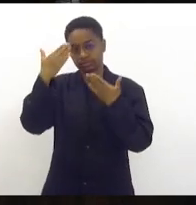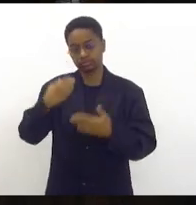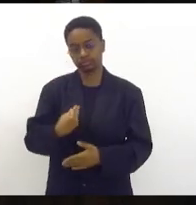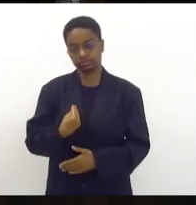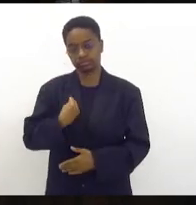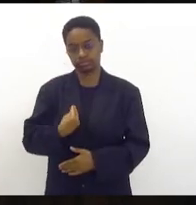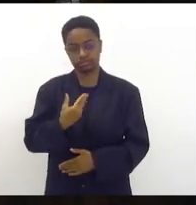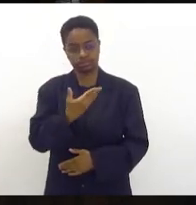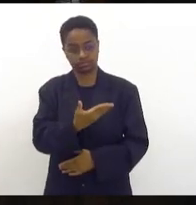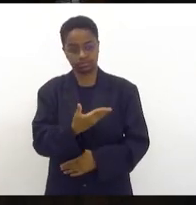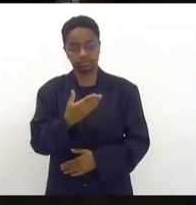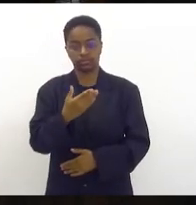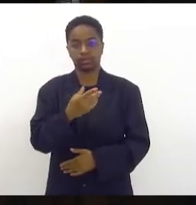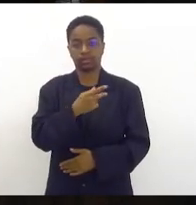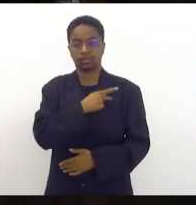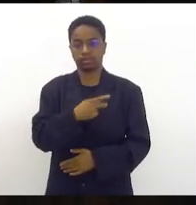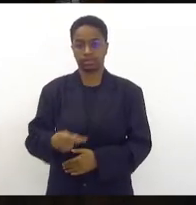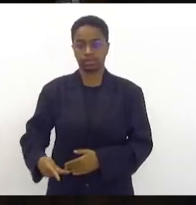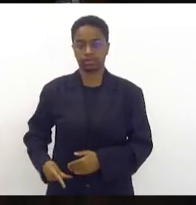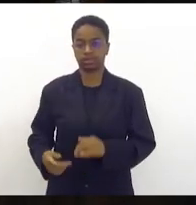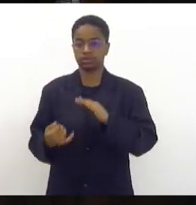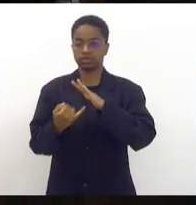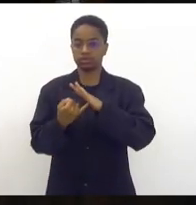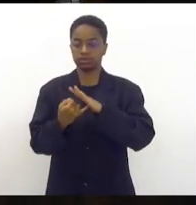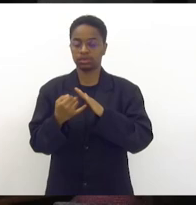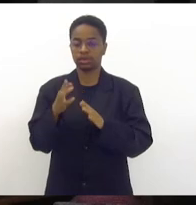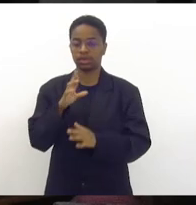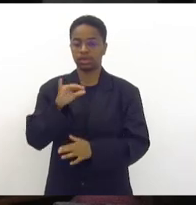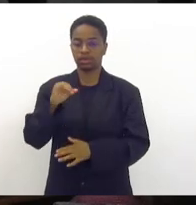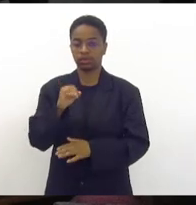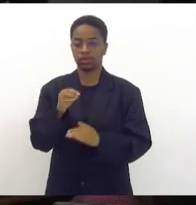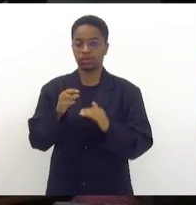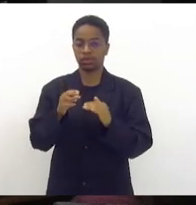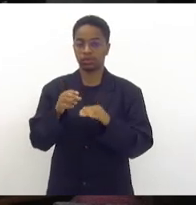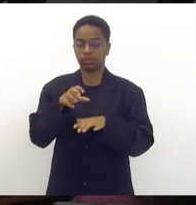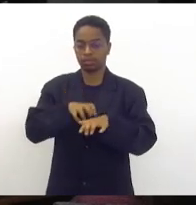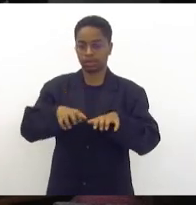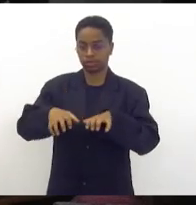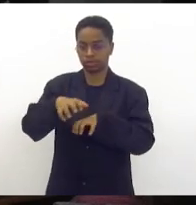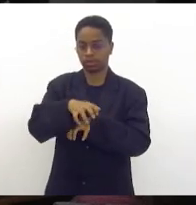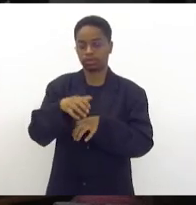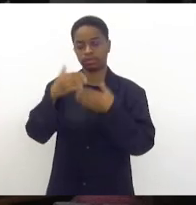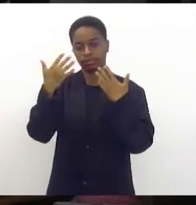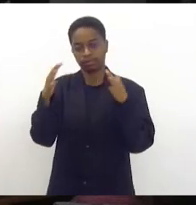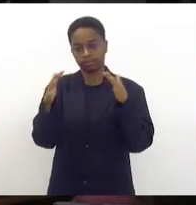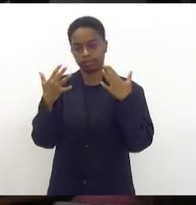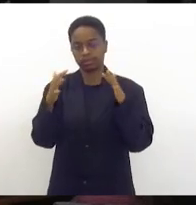nobre Didê, presidente do Instituto Rio Metrópole. Parabéns,